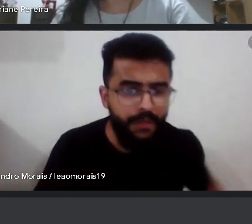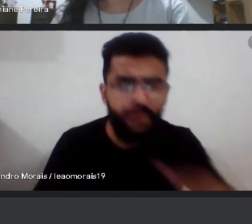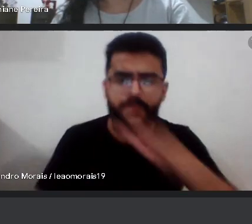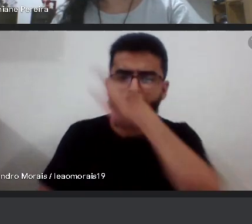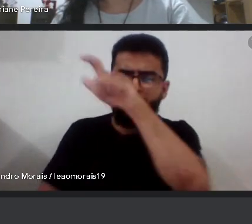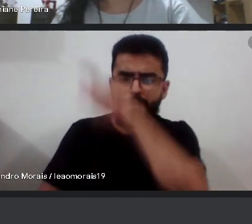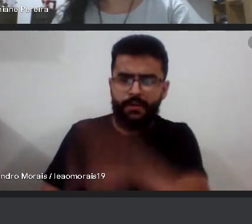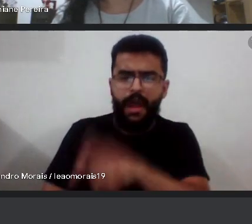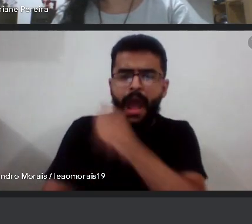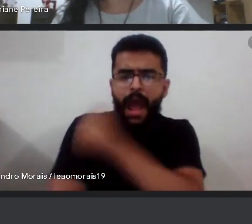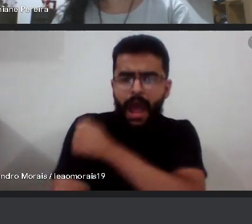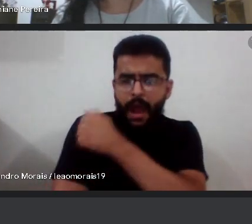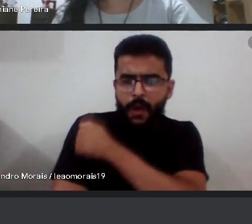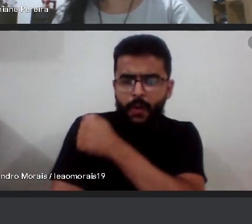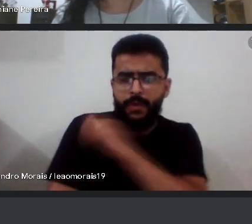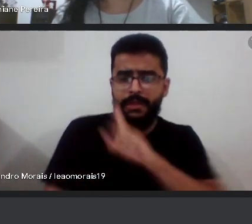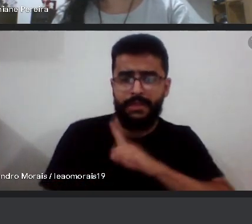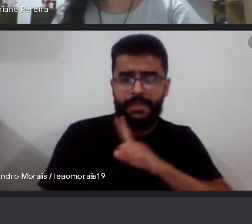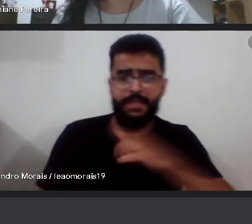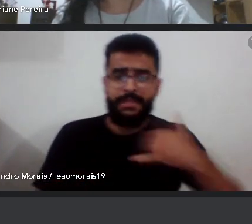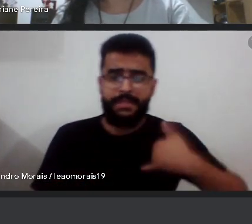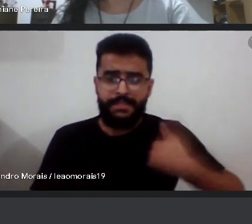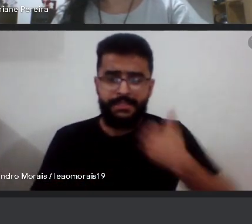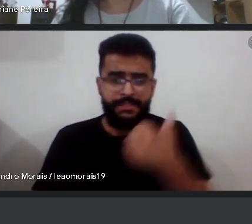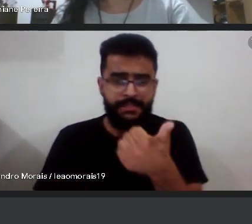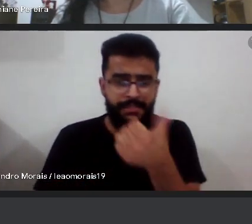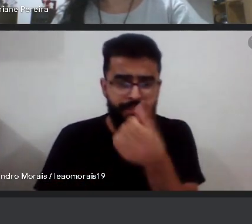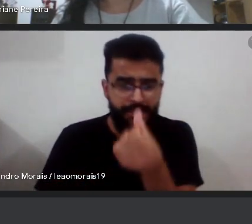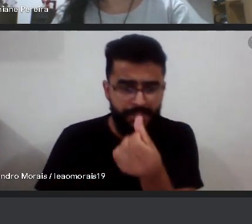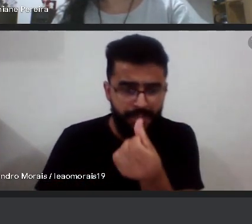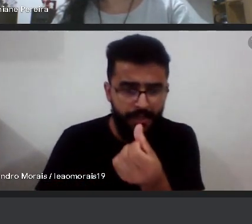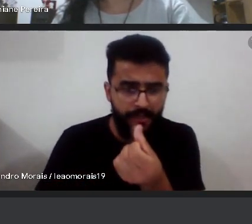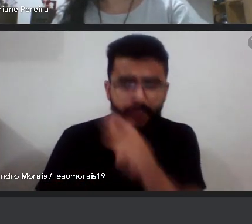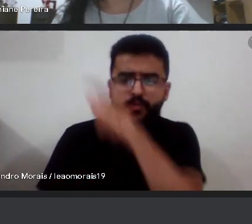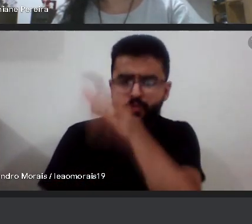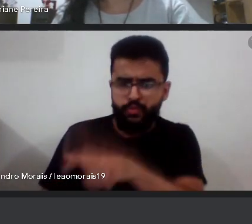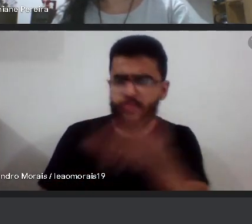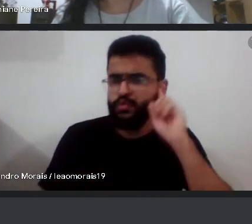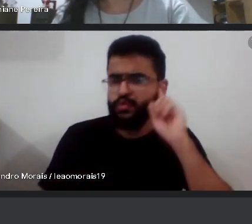A primeira pergunta é de um aluno.